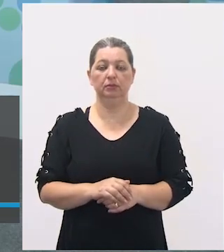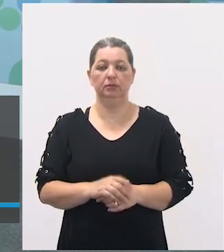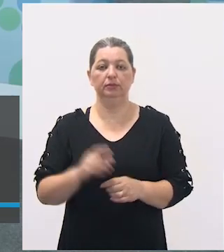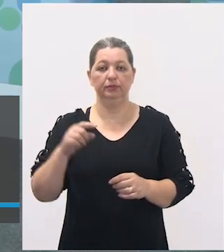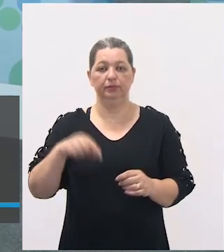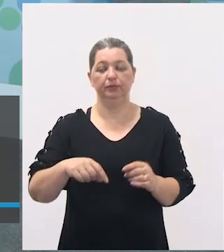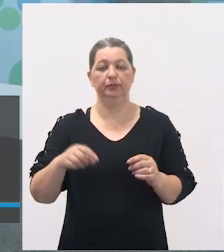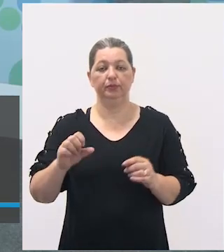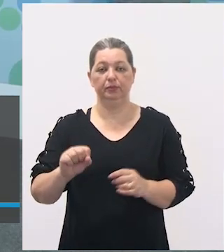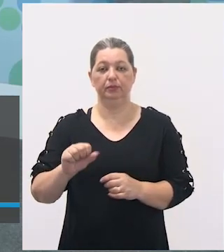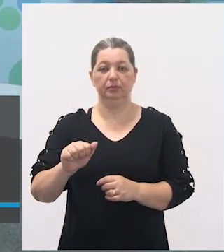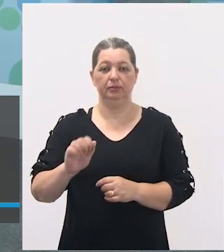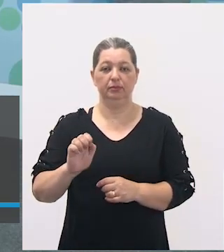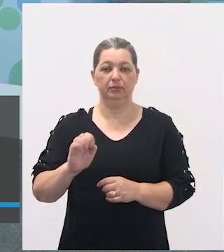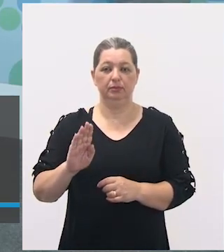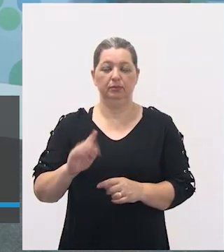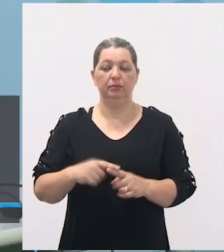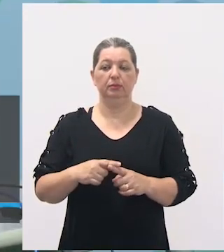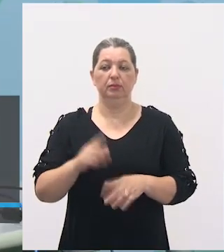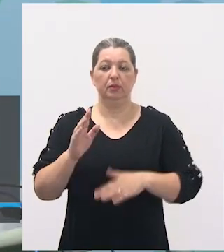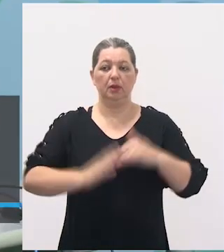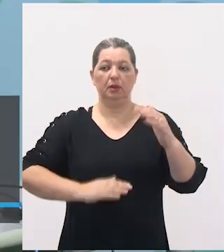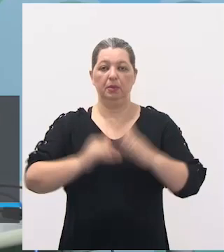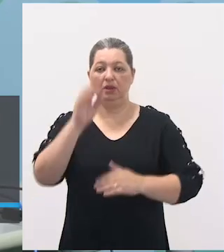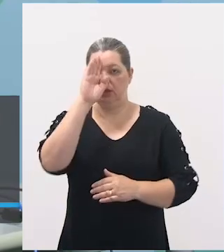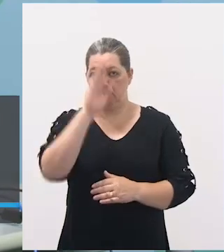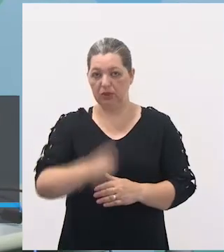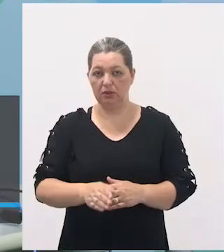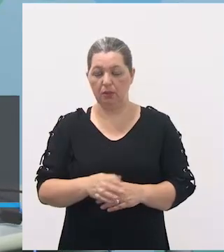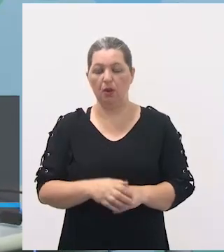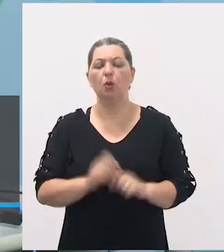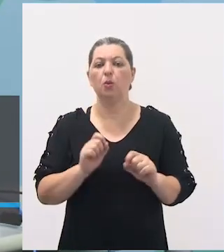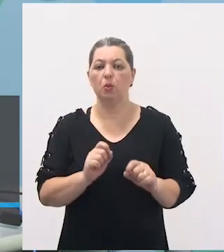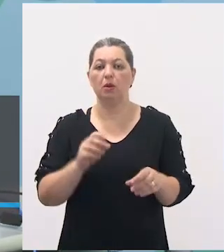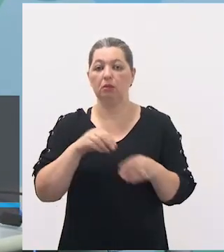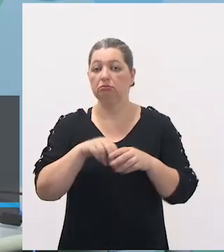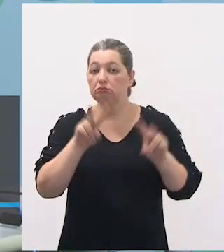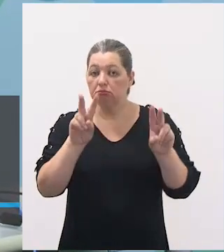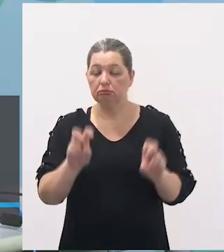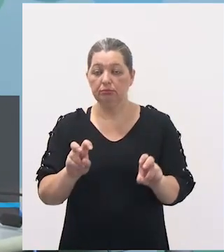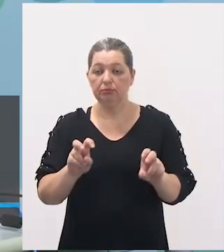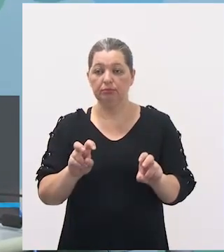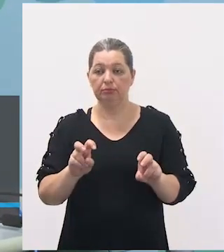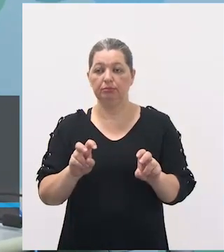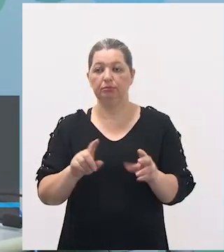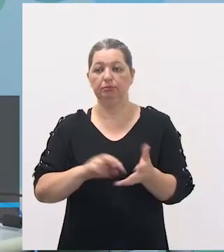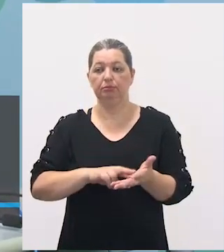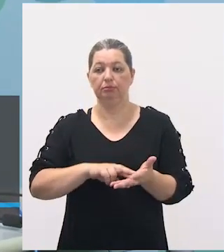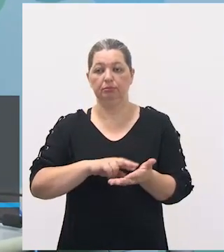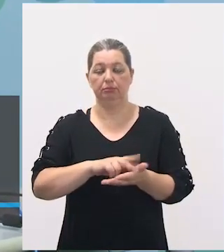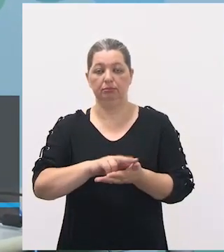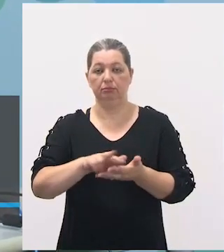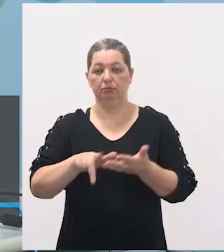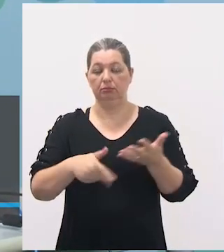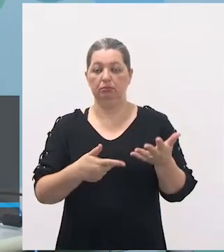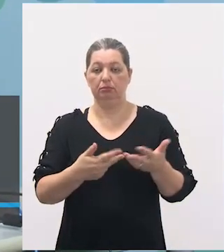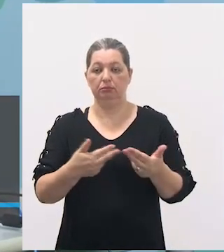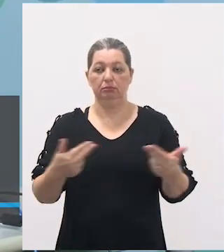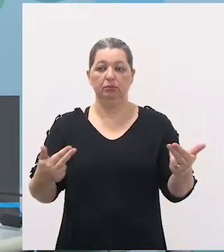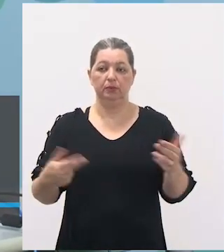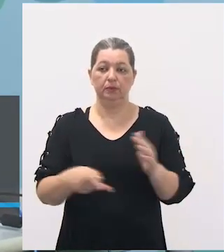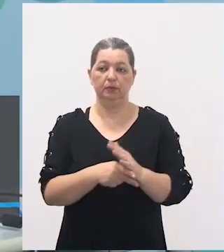SAEB com as habilidades essenciais. E dentro desse tema serão abordadas questões que têm como